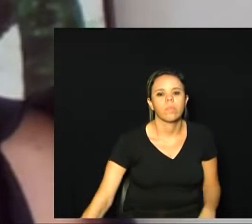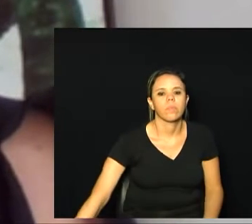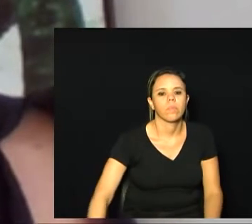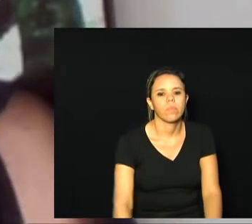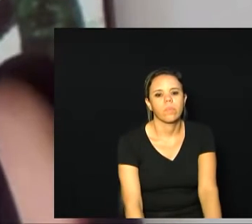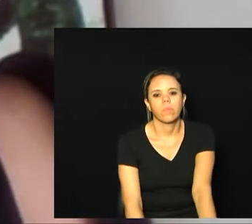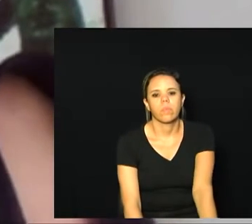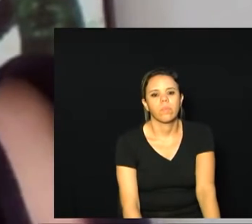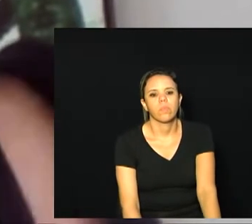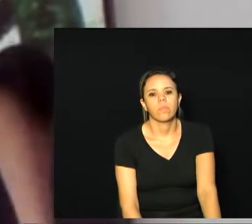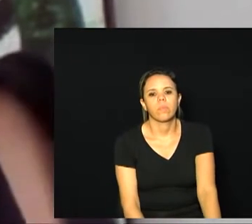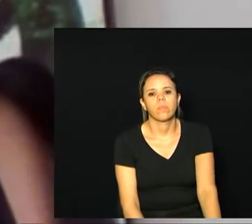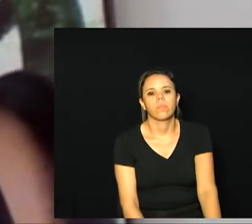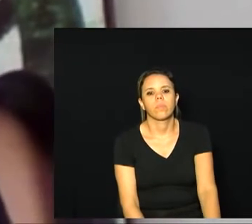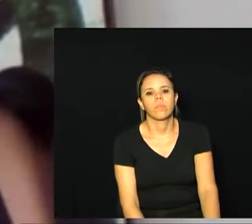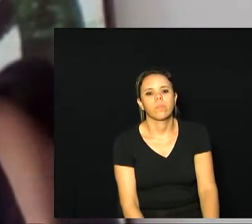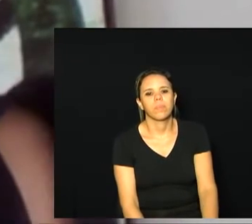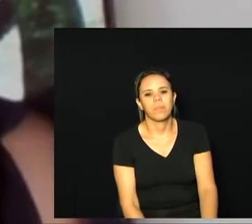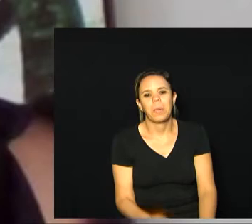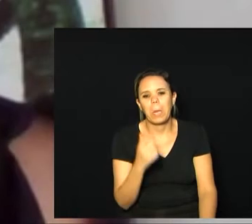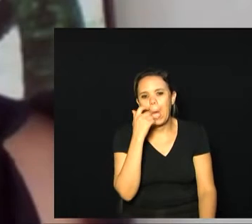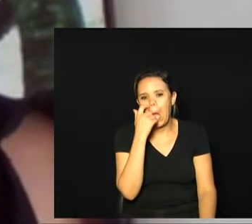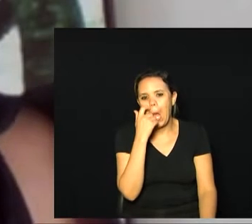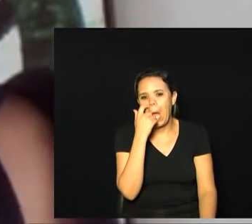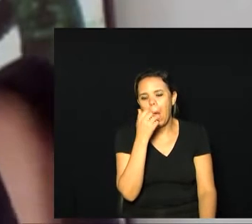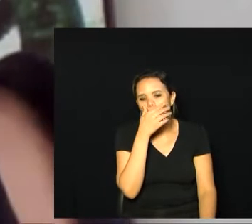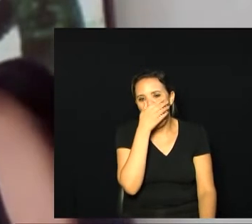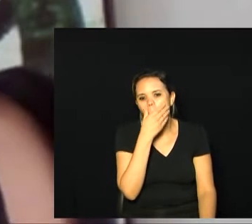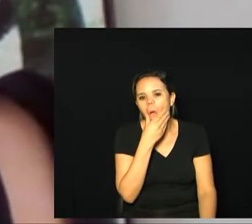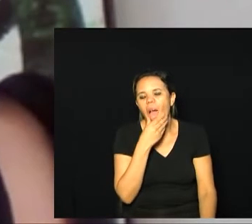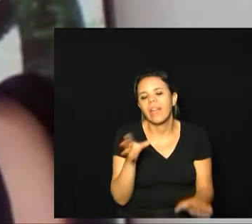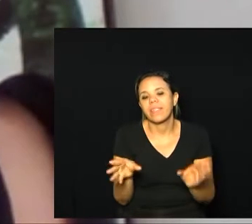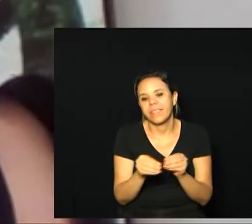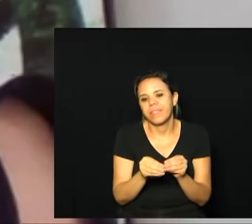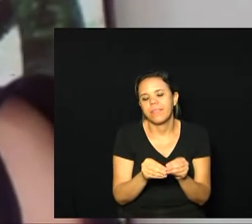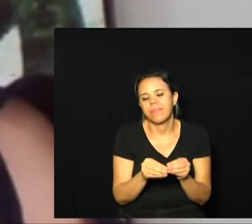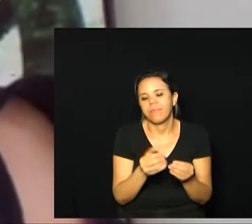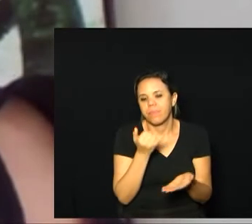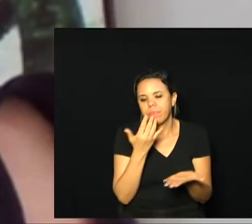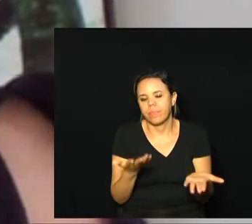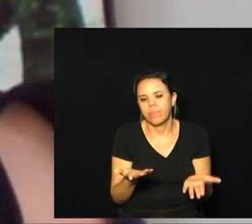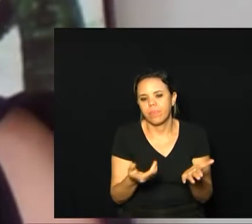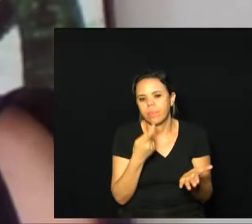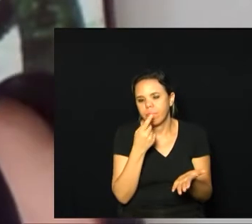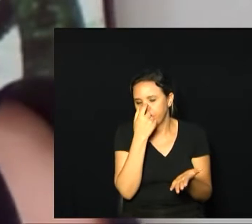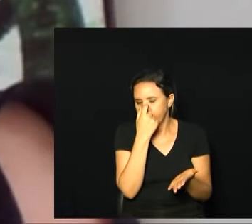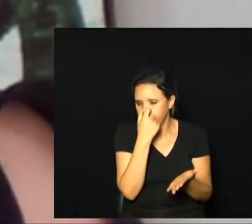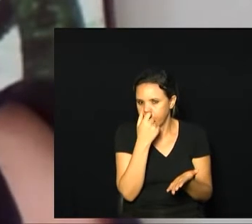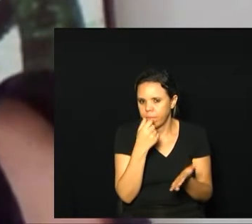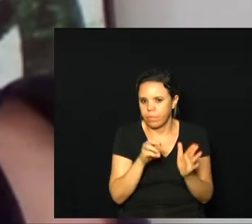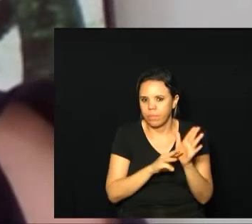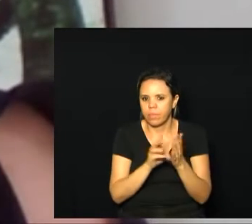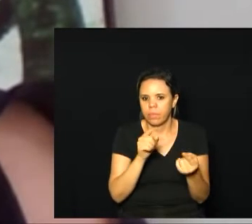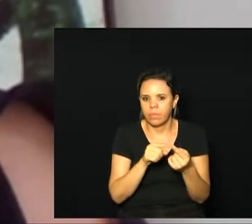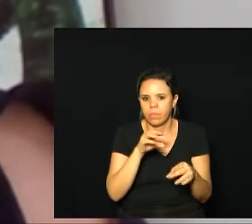Renata Franco... Mesmo porque daí... Pode falar. Desculpa, Gabriel, só ia complementar, né? Sim. Eu acho que daí você também acaba colocando essas metas